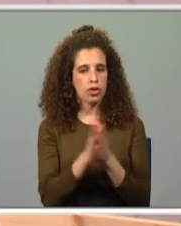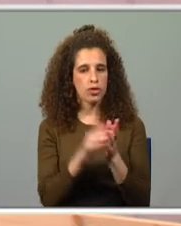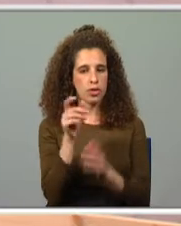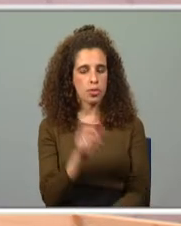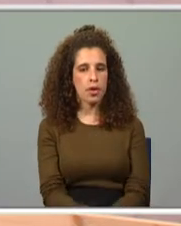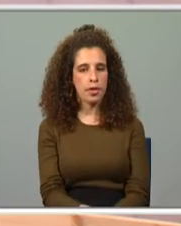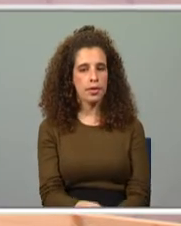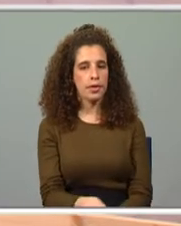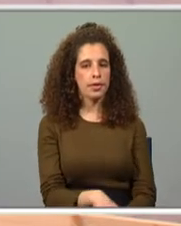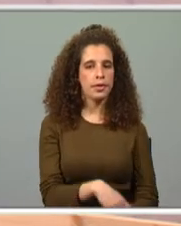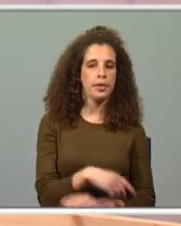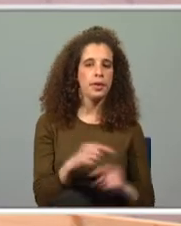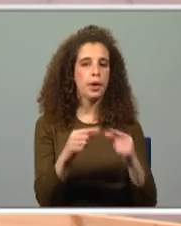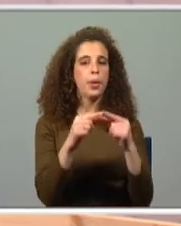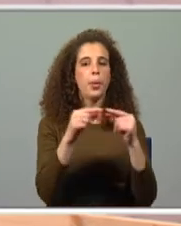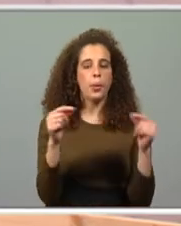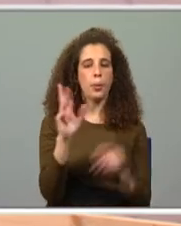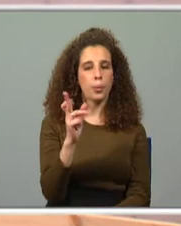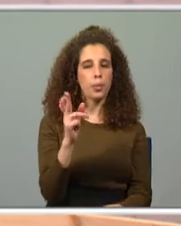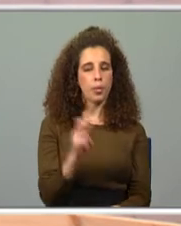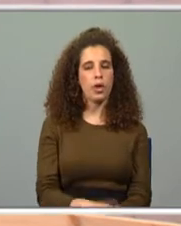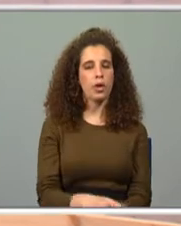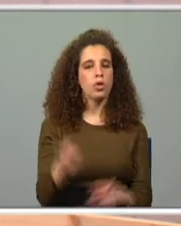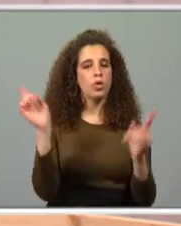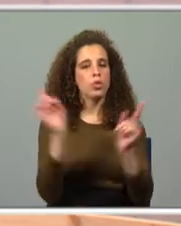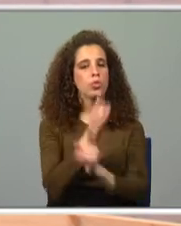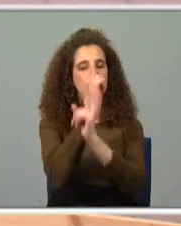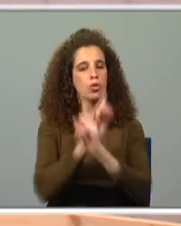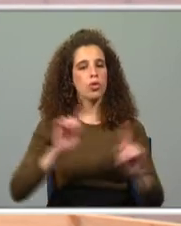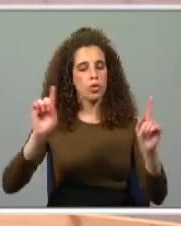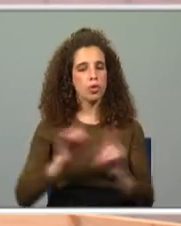pouco técnica, é aquele pauzinho, não é? Que o maestro, como vocês viram na